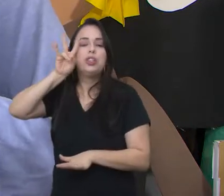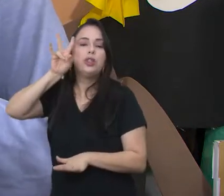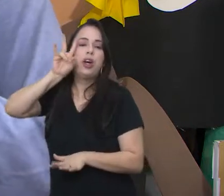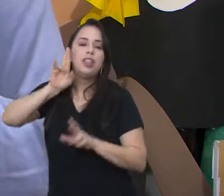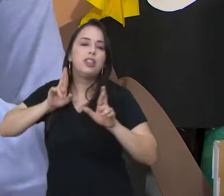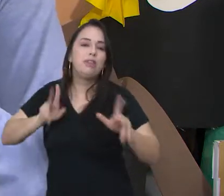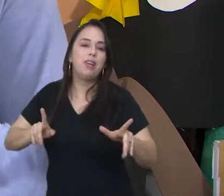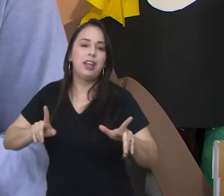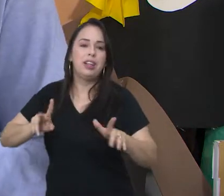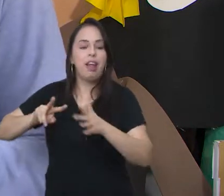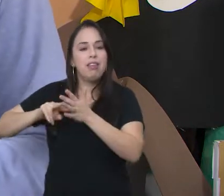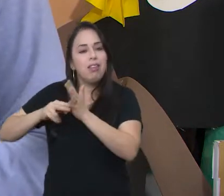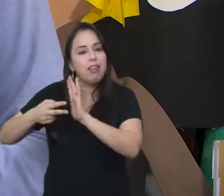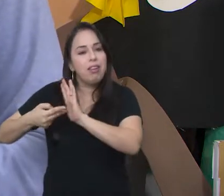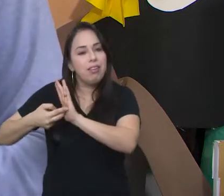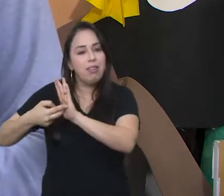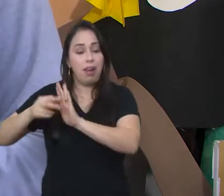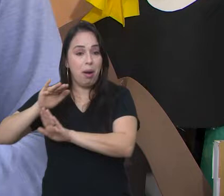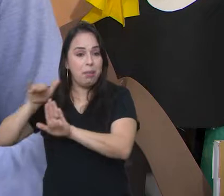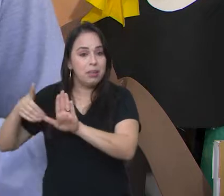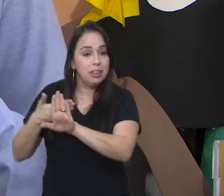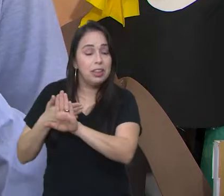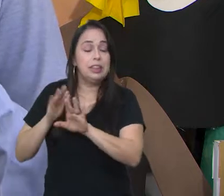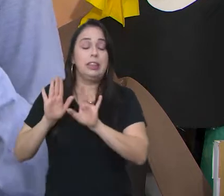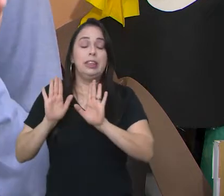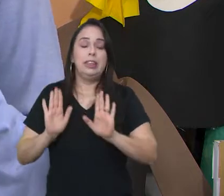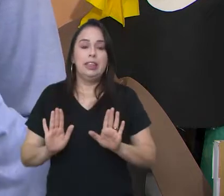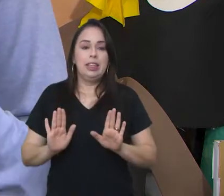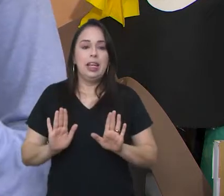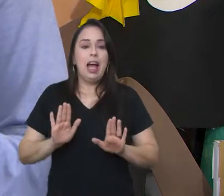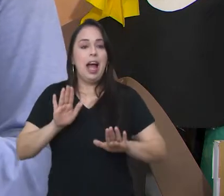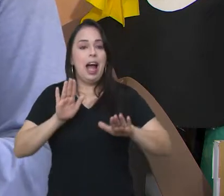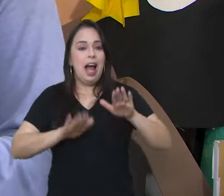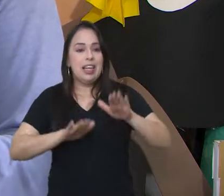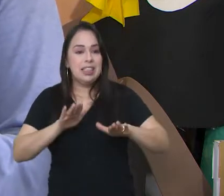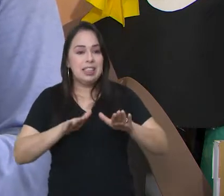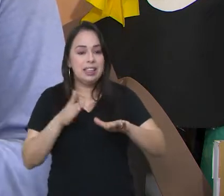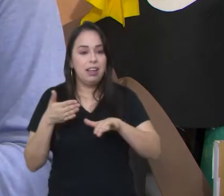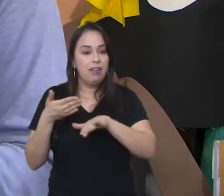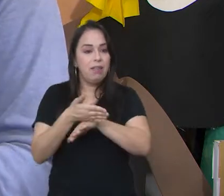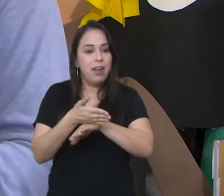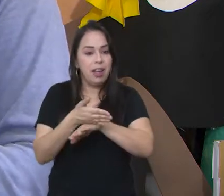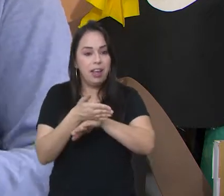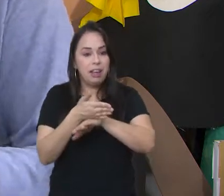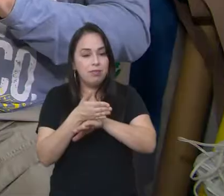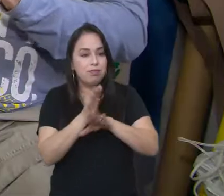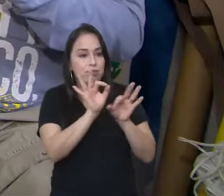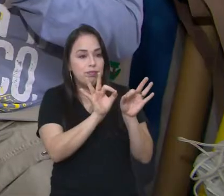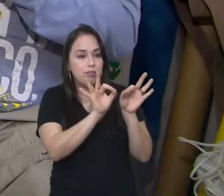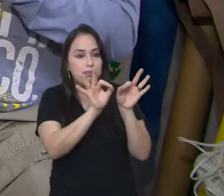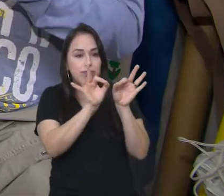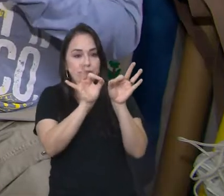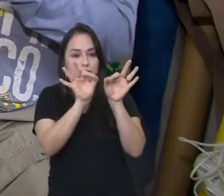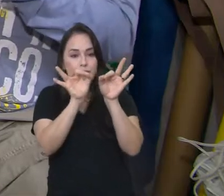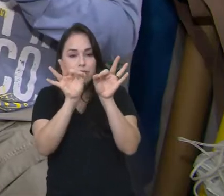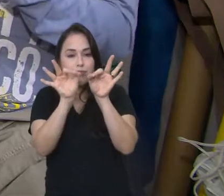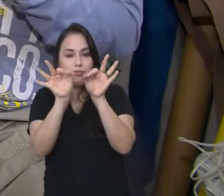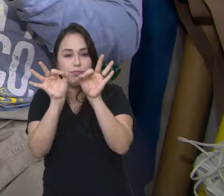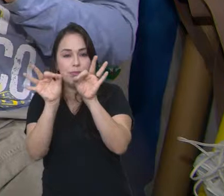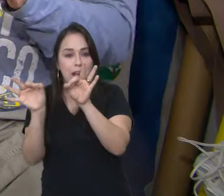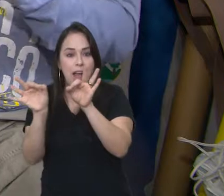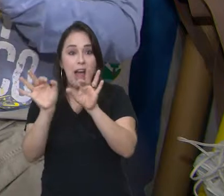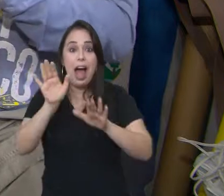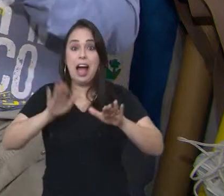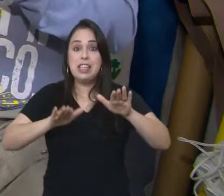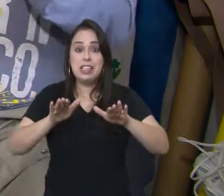tem um significado. Então, às vezes, né, você entra, vai assistir uma história, você quer ver o final. Então você vai dar uma